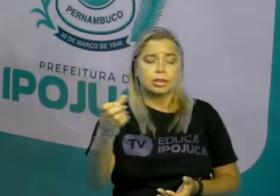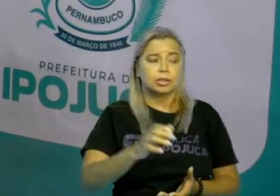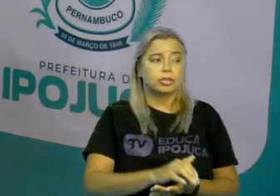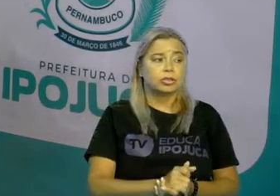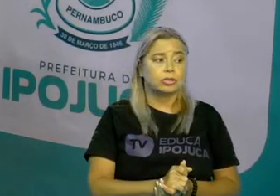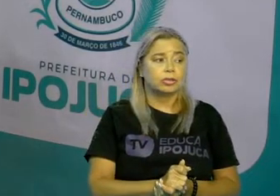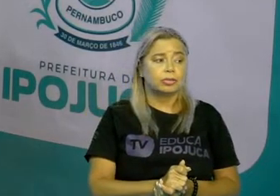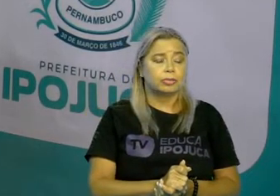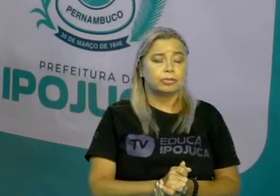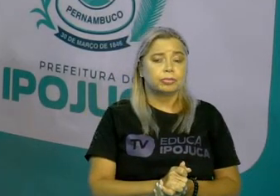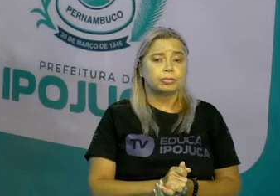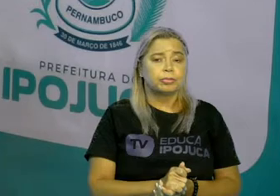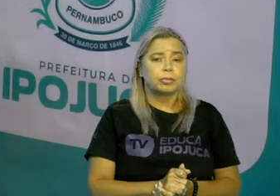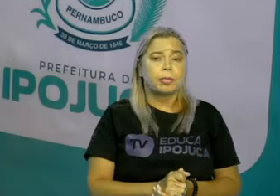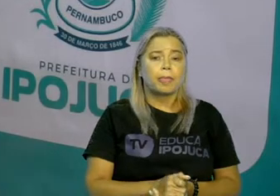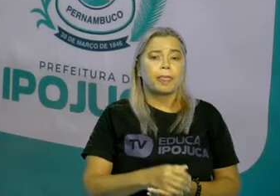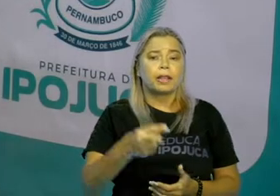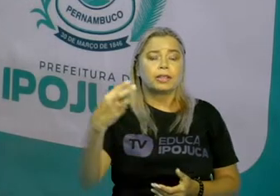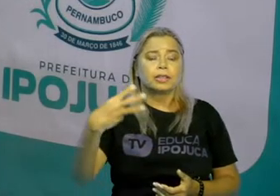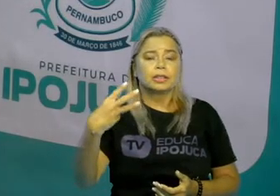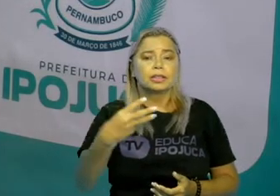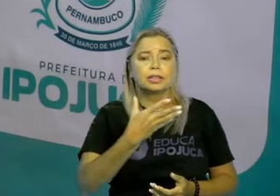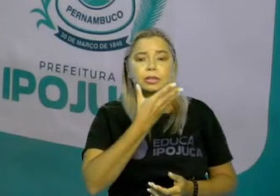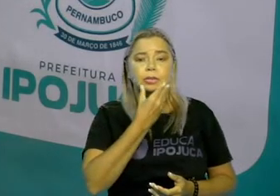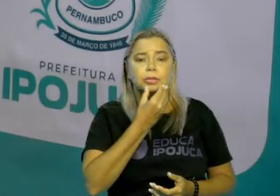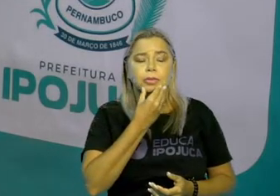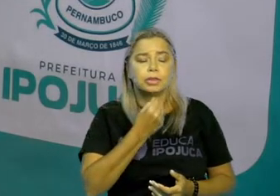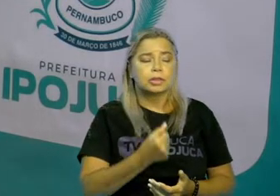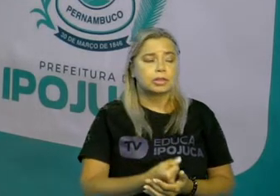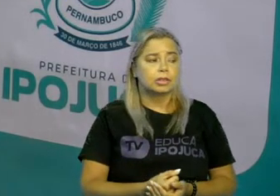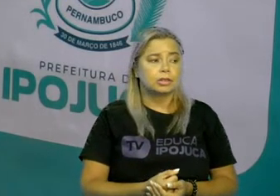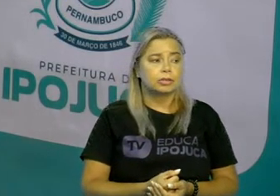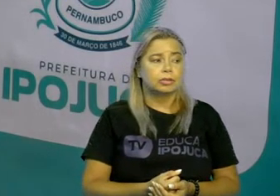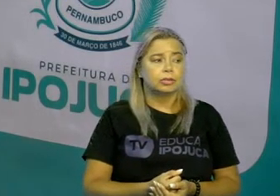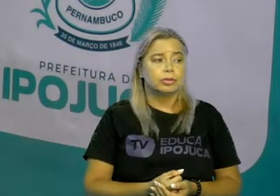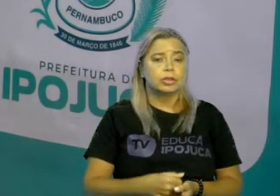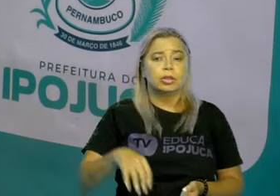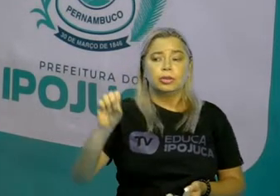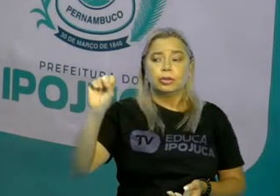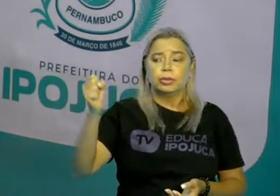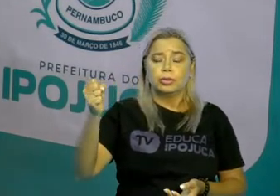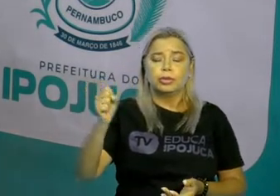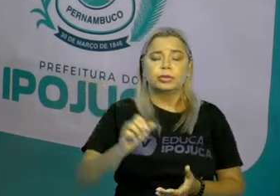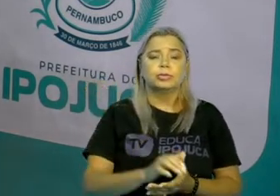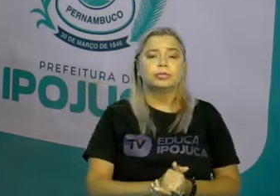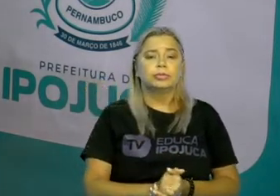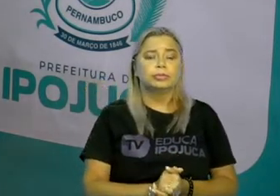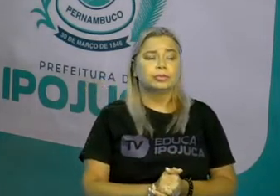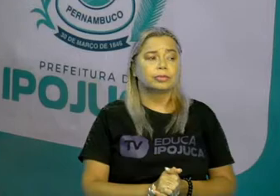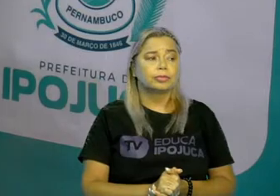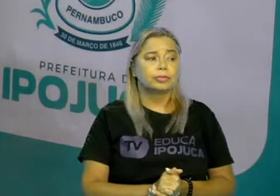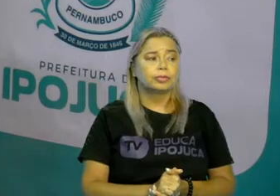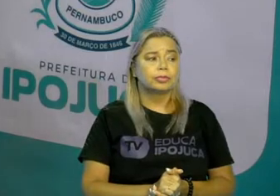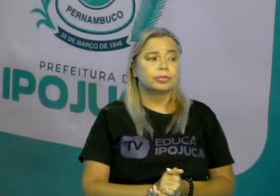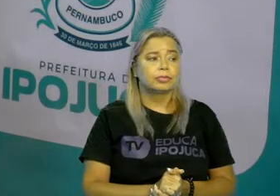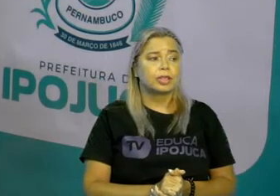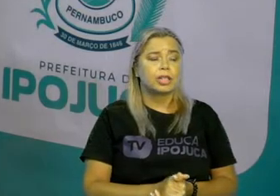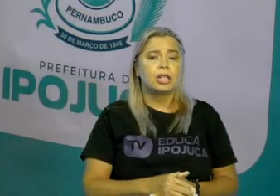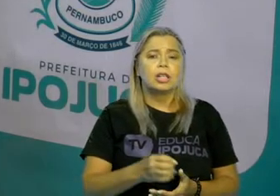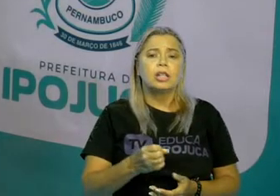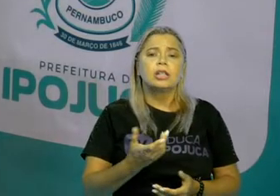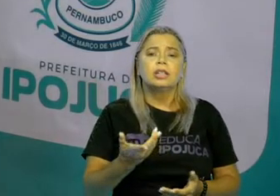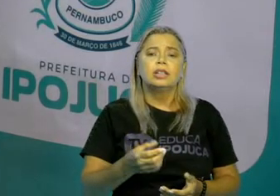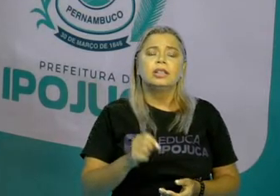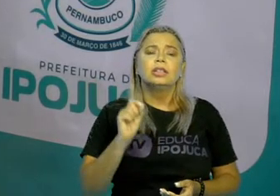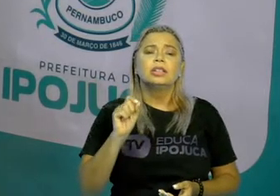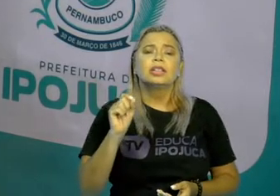eu e Gabriel 2 4 6 8 que tem a maior